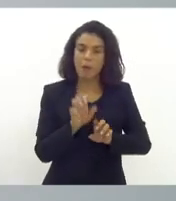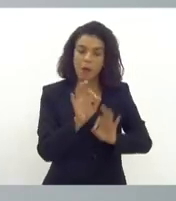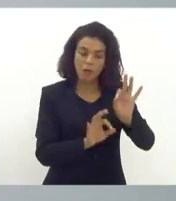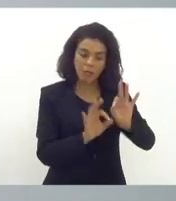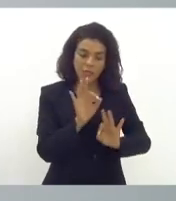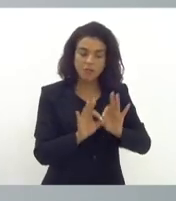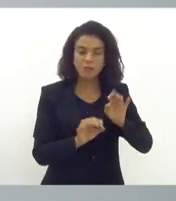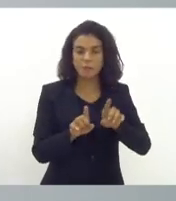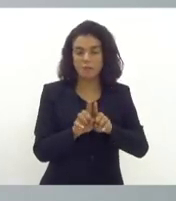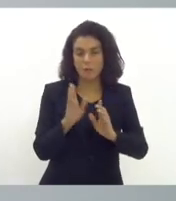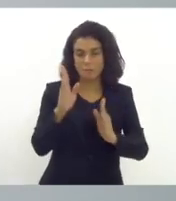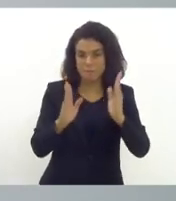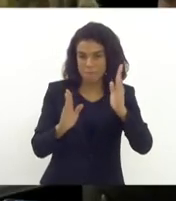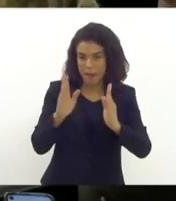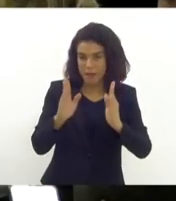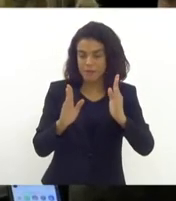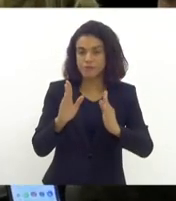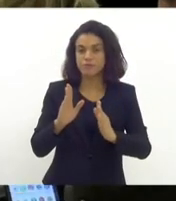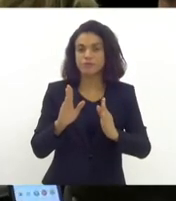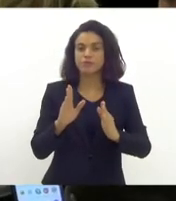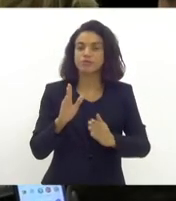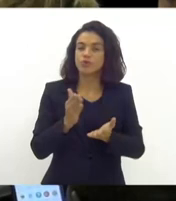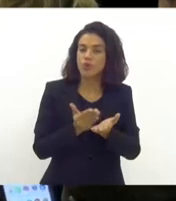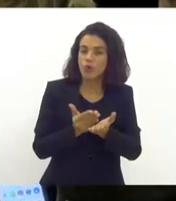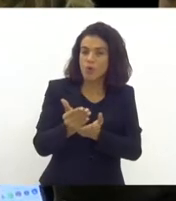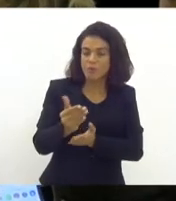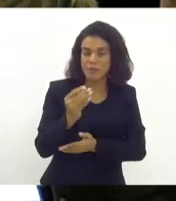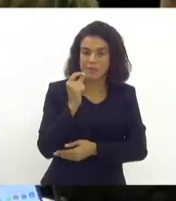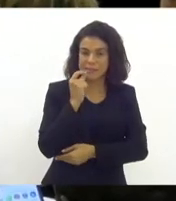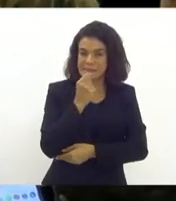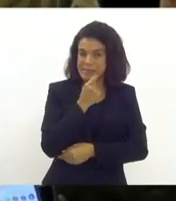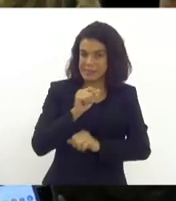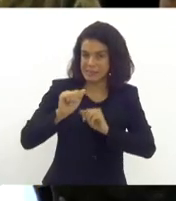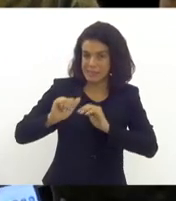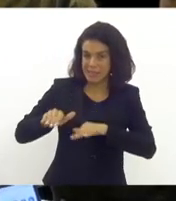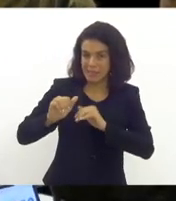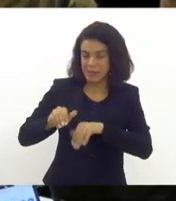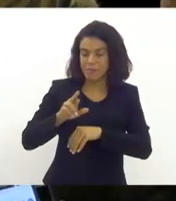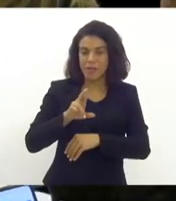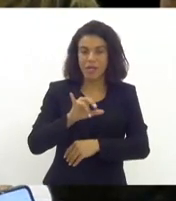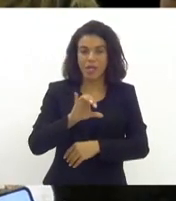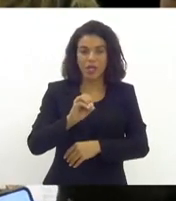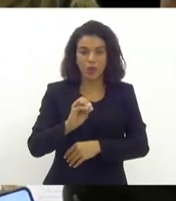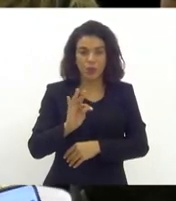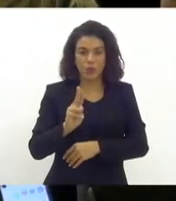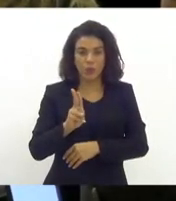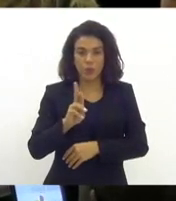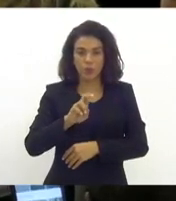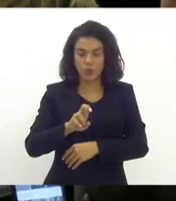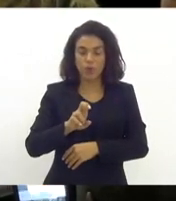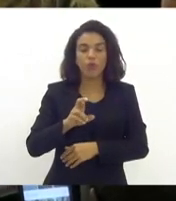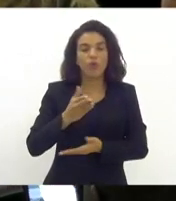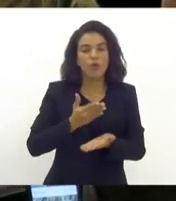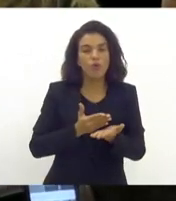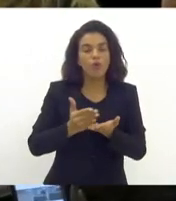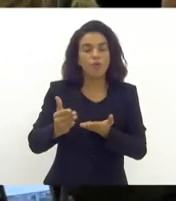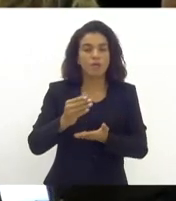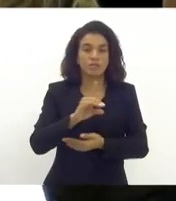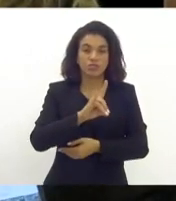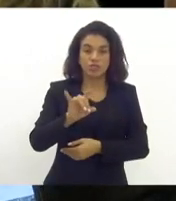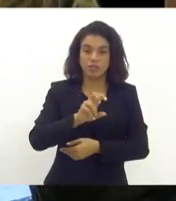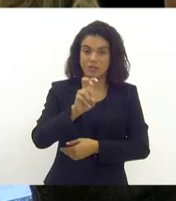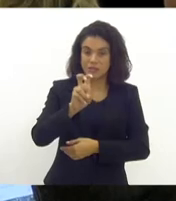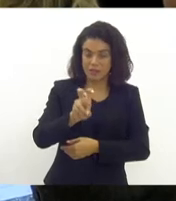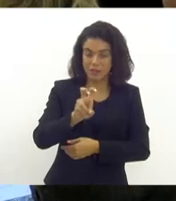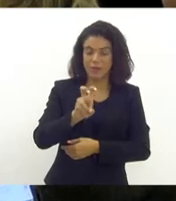de prazo Deputado já no início de setembro a Rio Tur começa a emitir agora a partir do dia 5